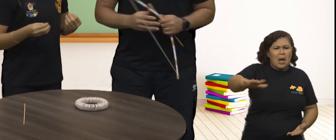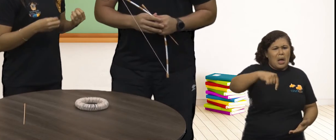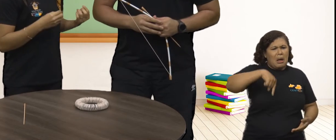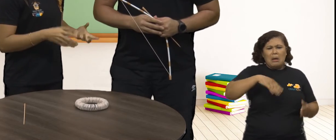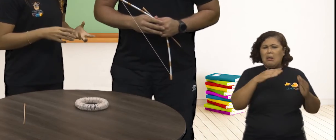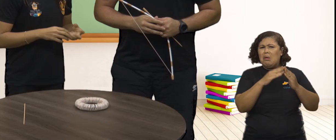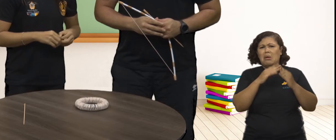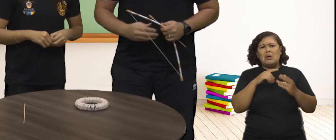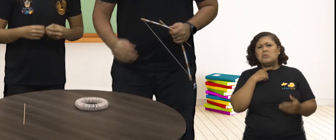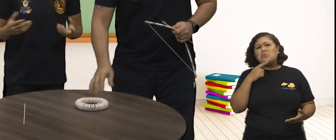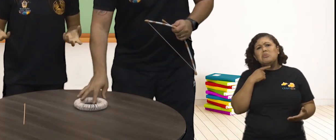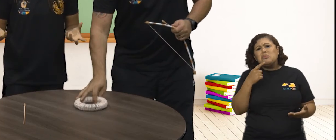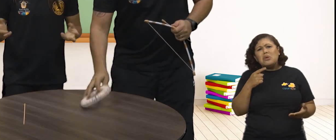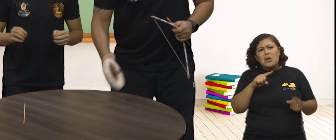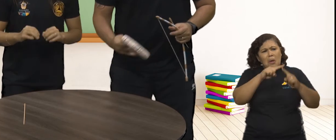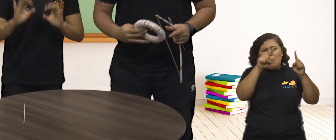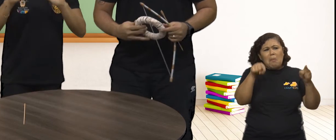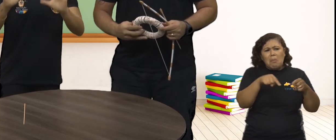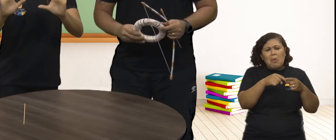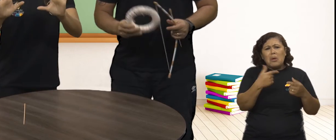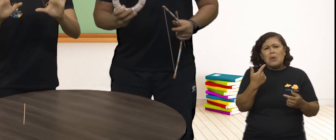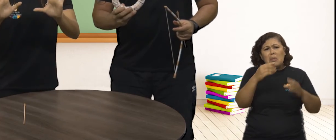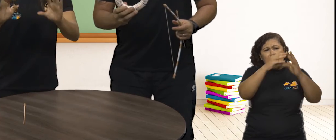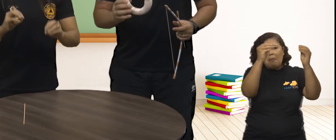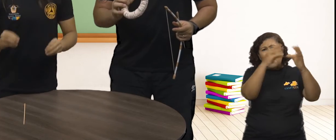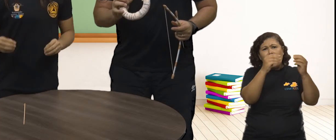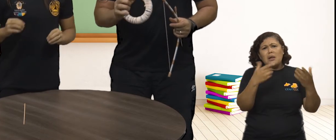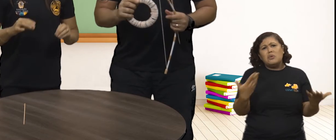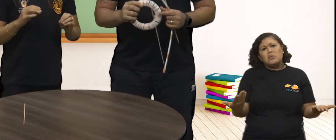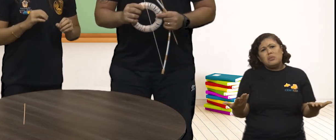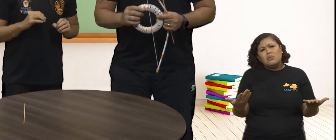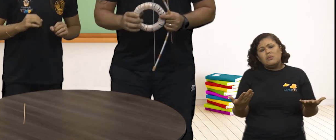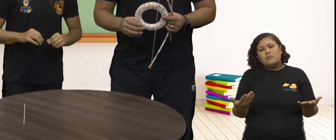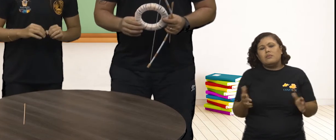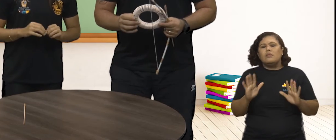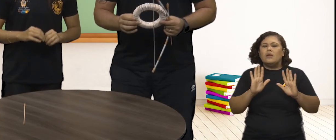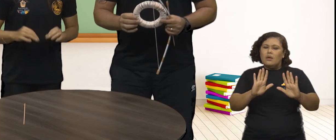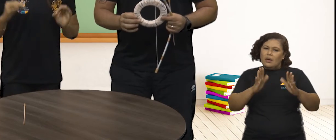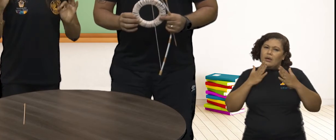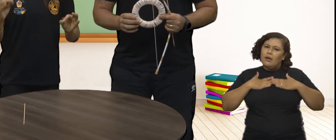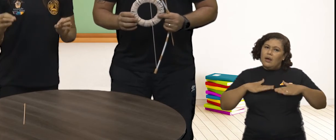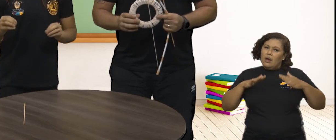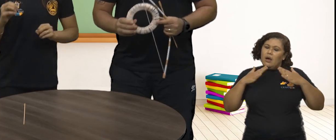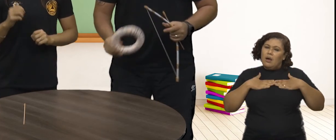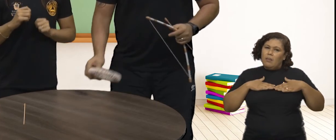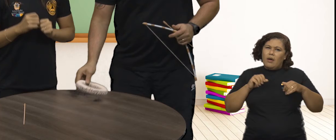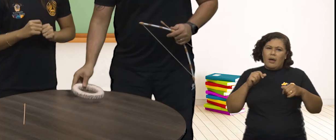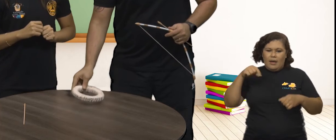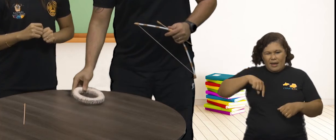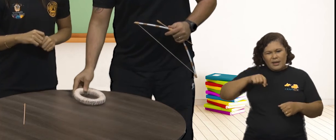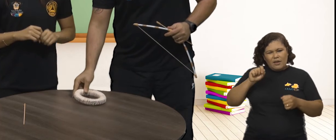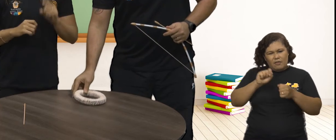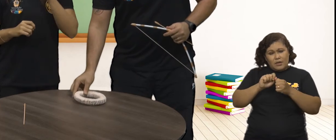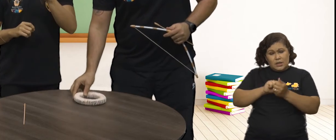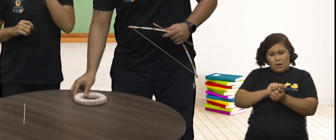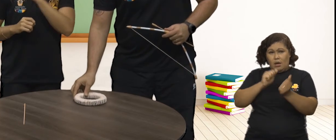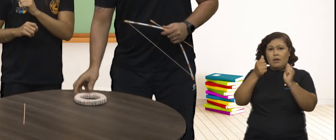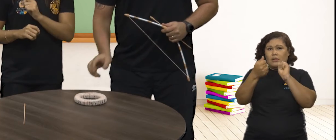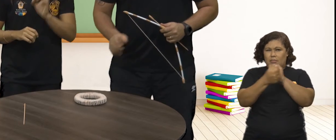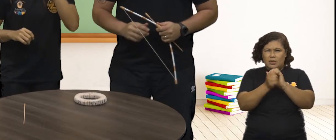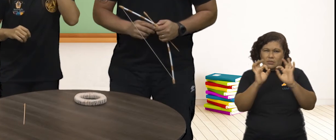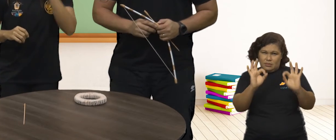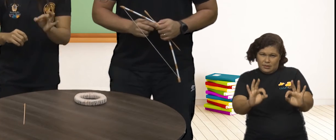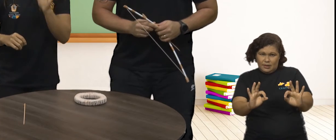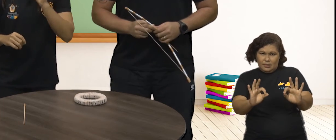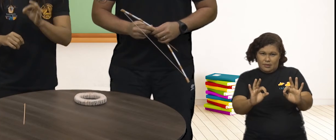essa roda de palha, enfim. Calma, turma. Para nós jogarmos esse jogo, faremos uma adaptação. É isso